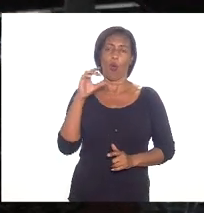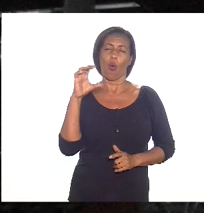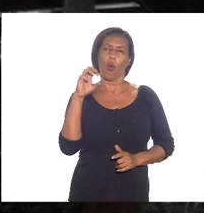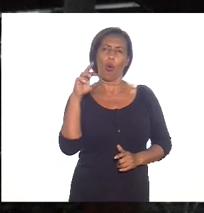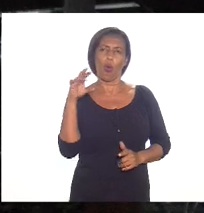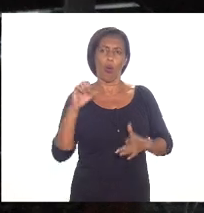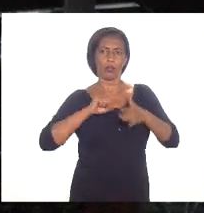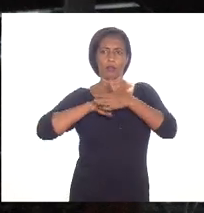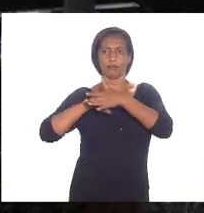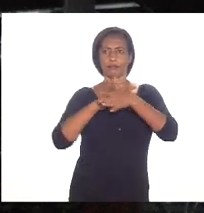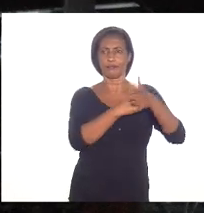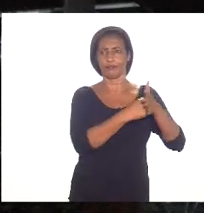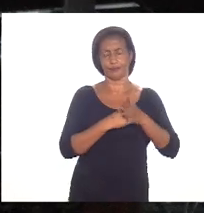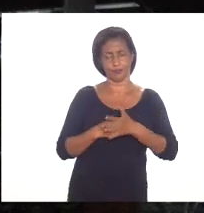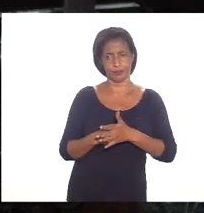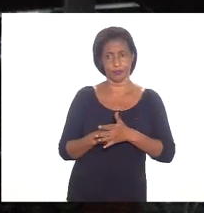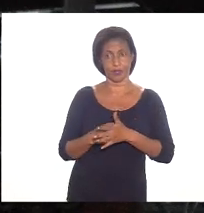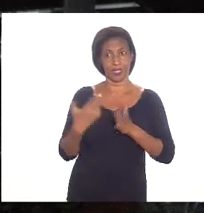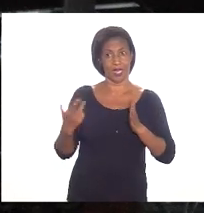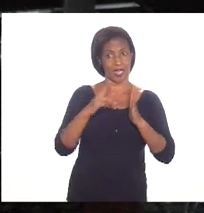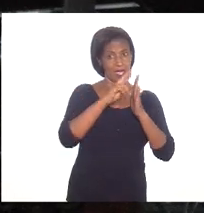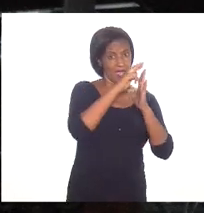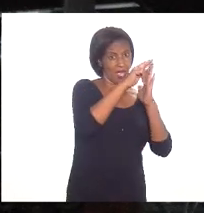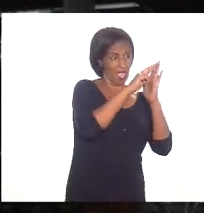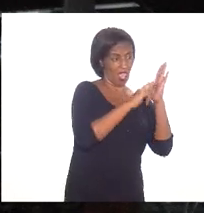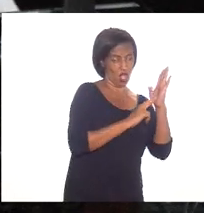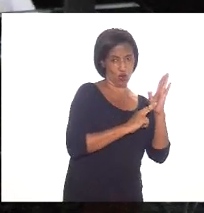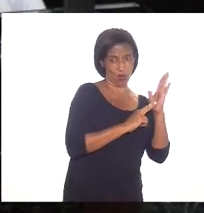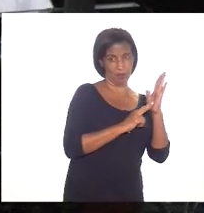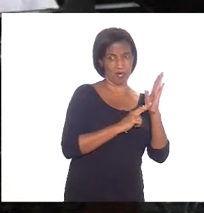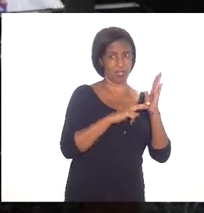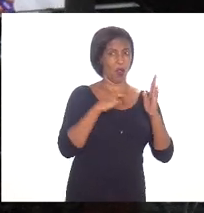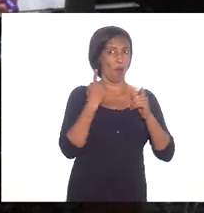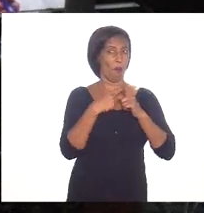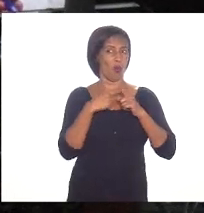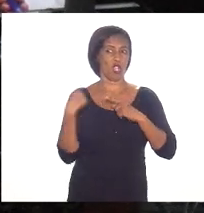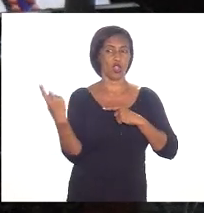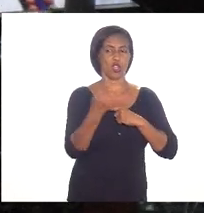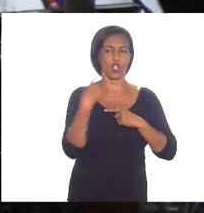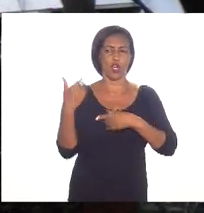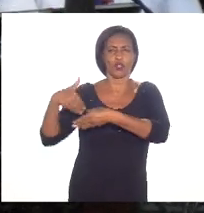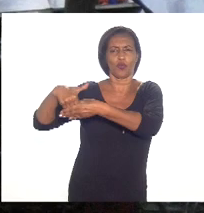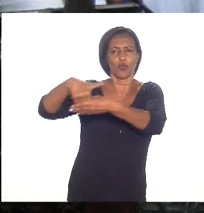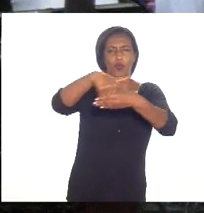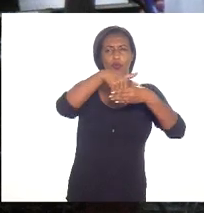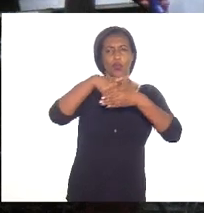uma regulamentação, porque nós botamos para votar o PDL.